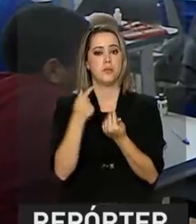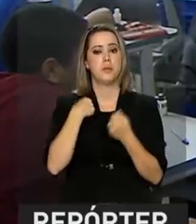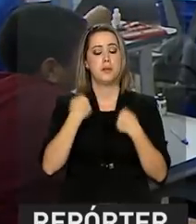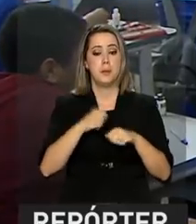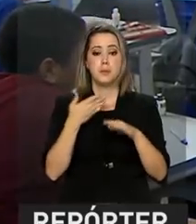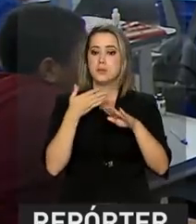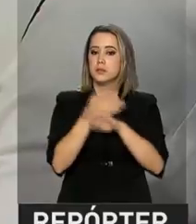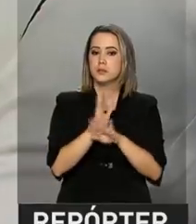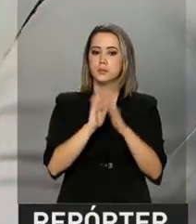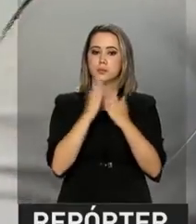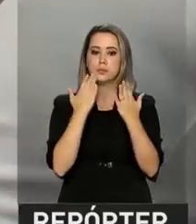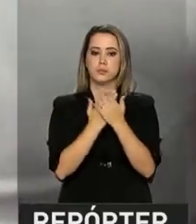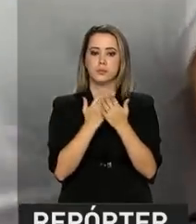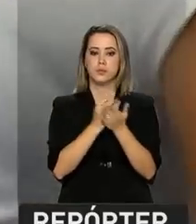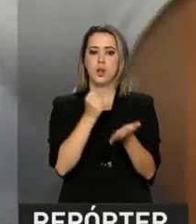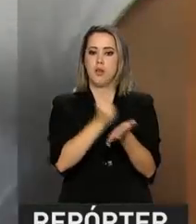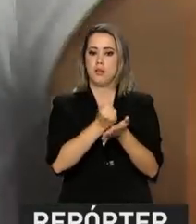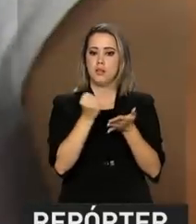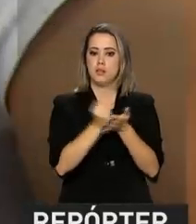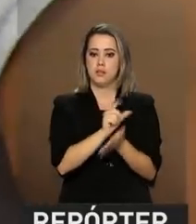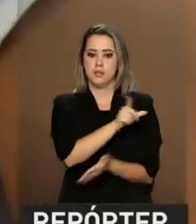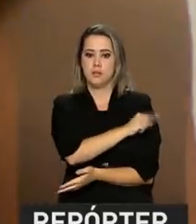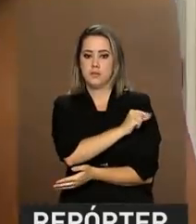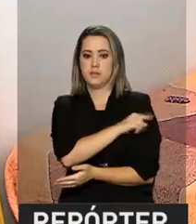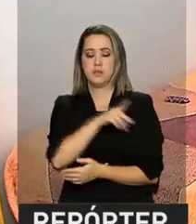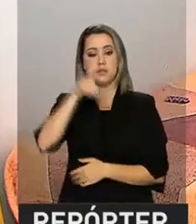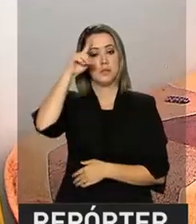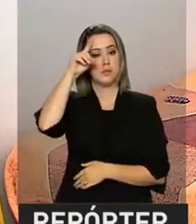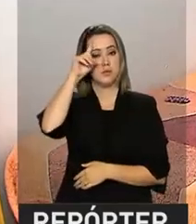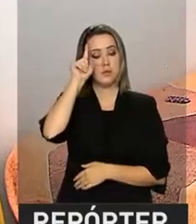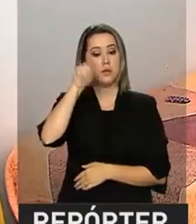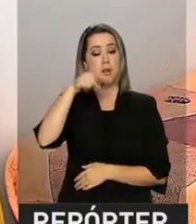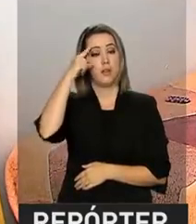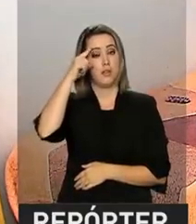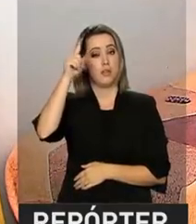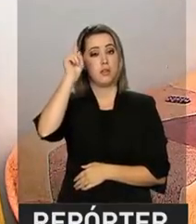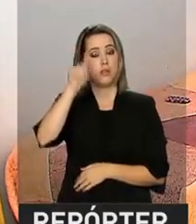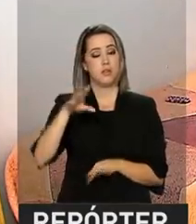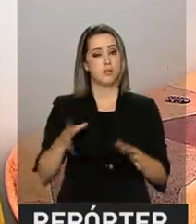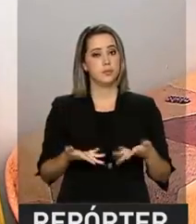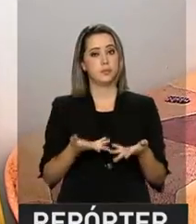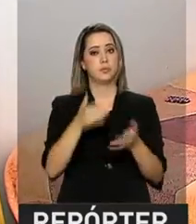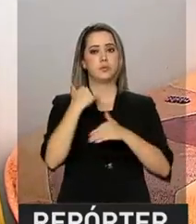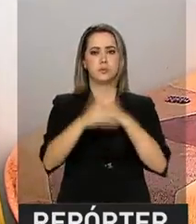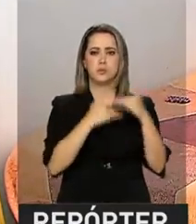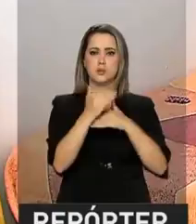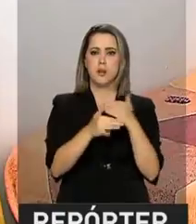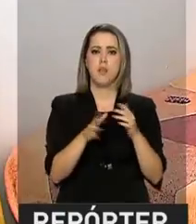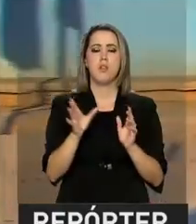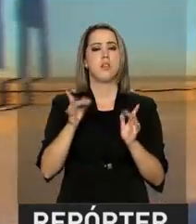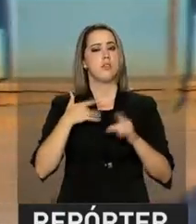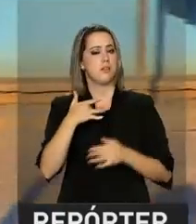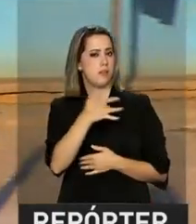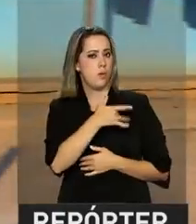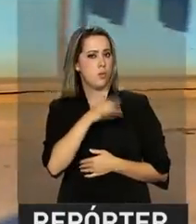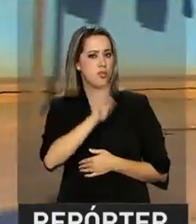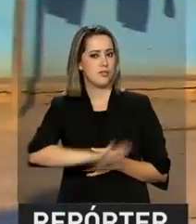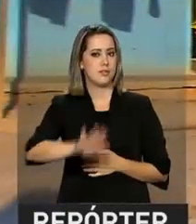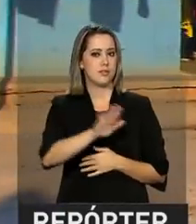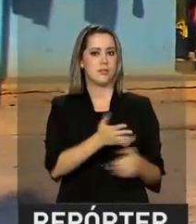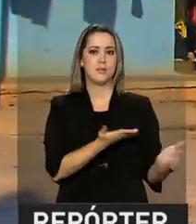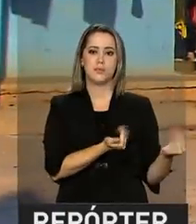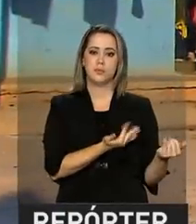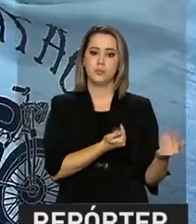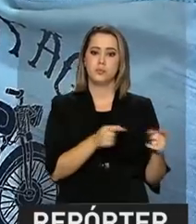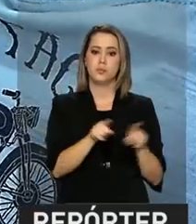filhos na escola e a caderneta de vacinação em dia. A ideia é que o programa proporcione o desenvolvimento saudável das crianças e